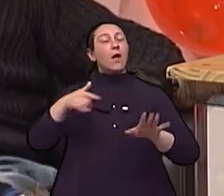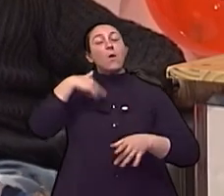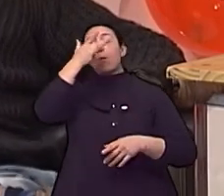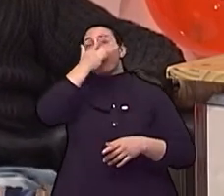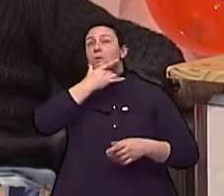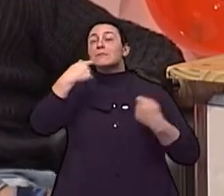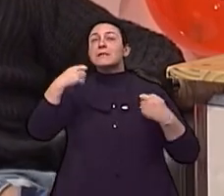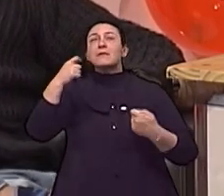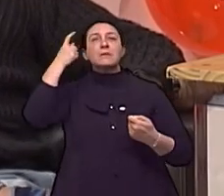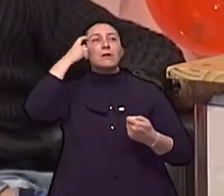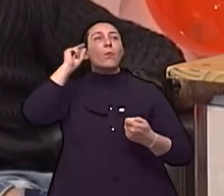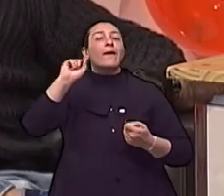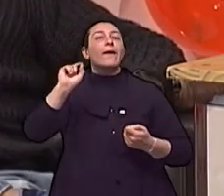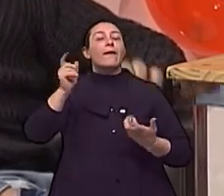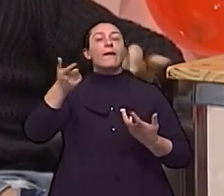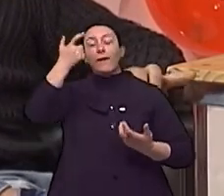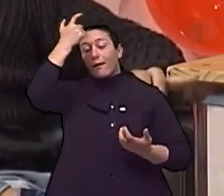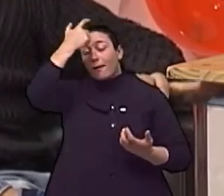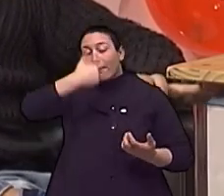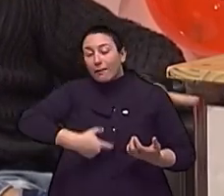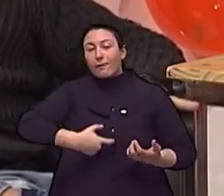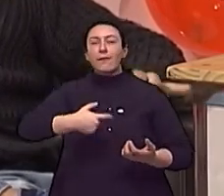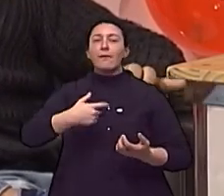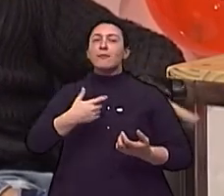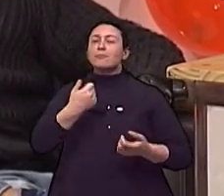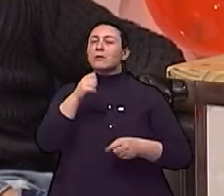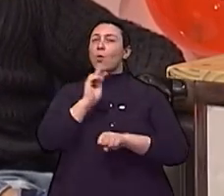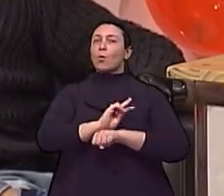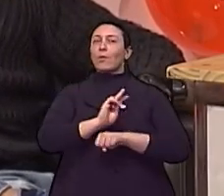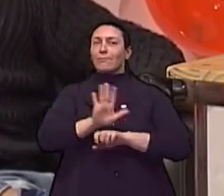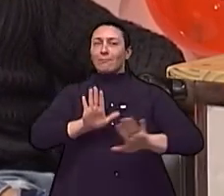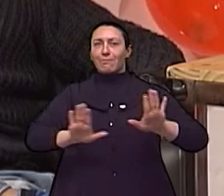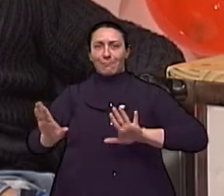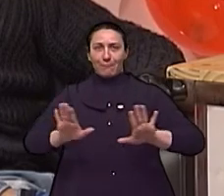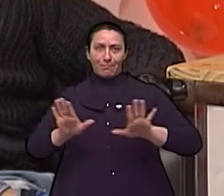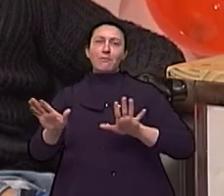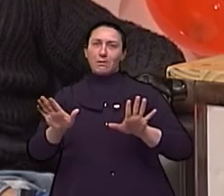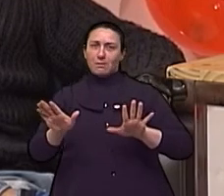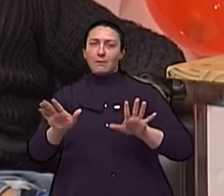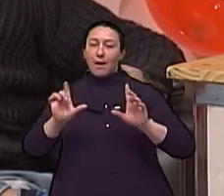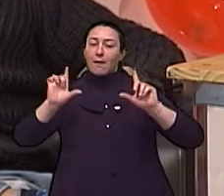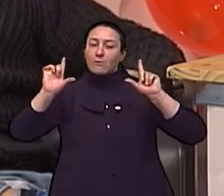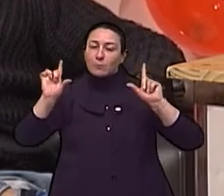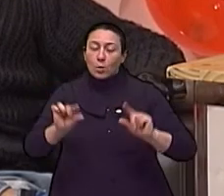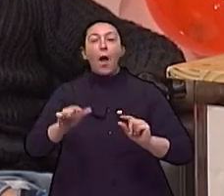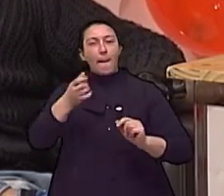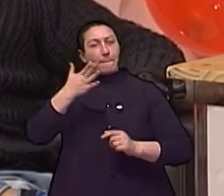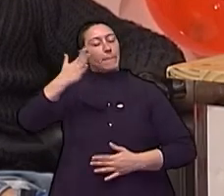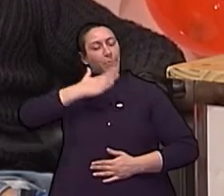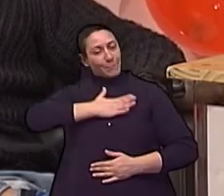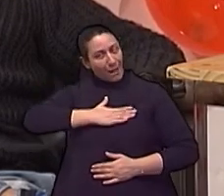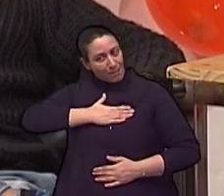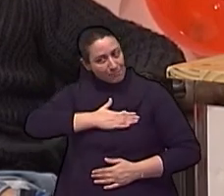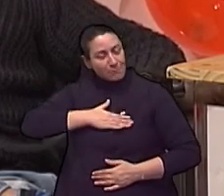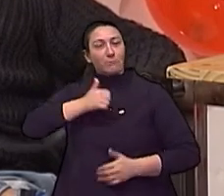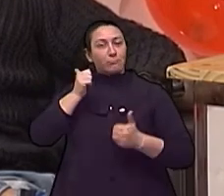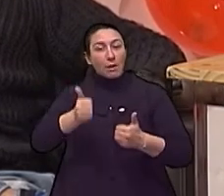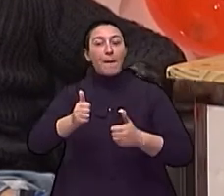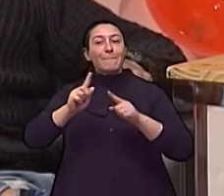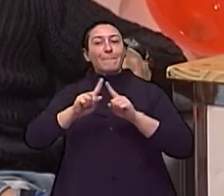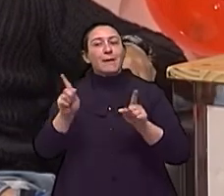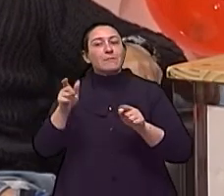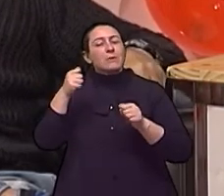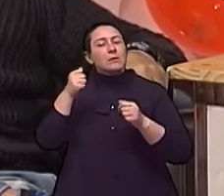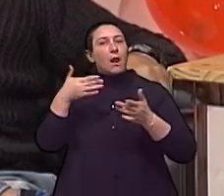a lógica da redução de danos também pode ser aproveitada por essa questão quando alguém na família percebe